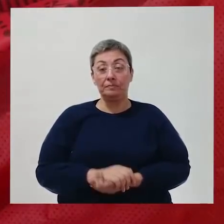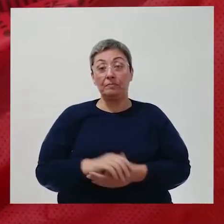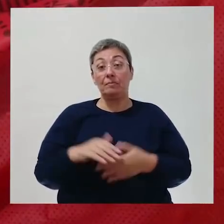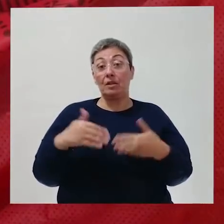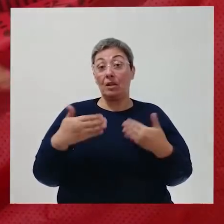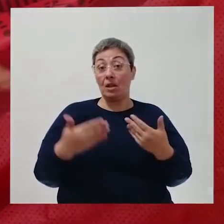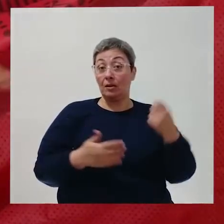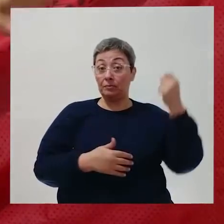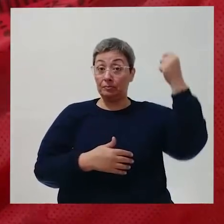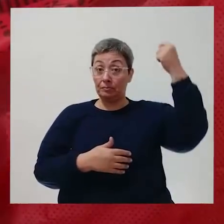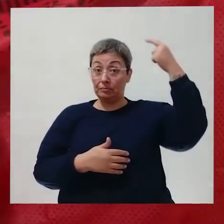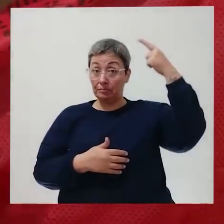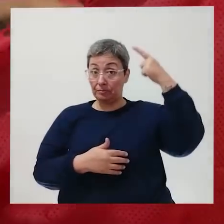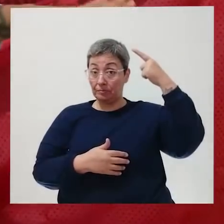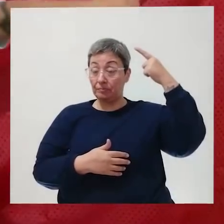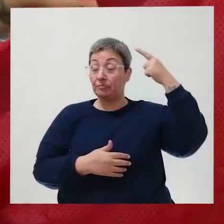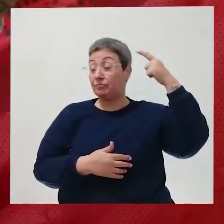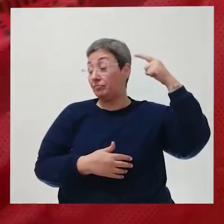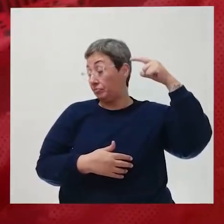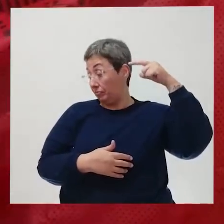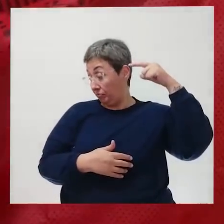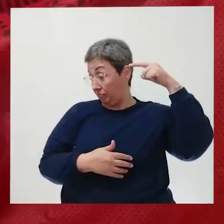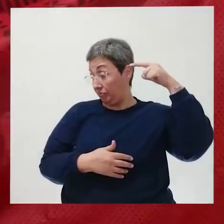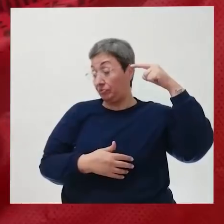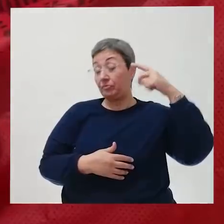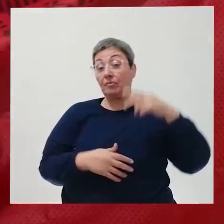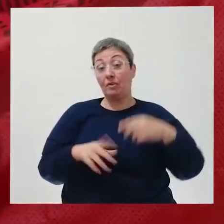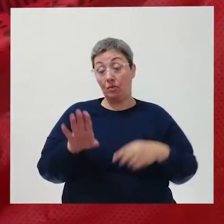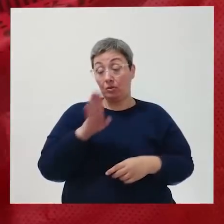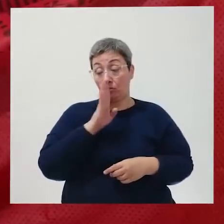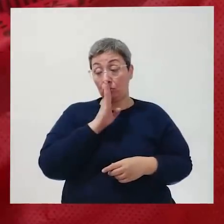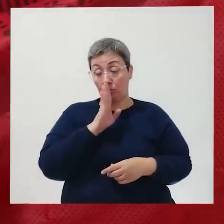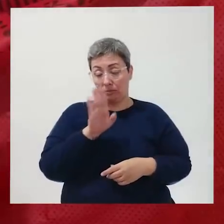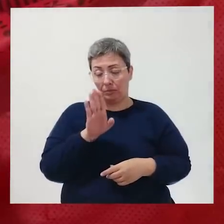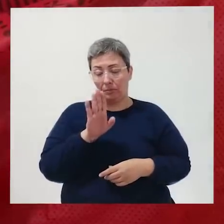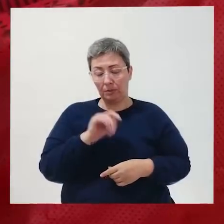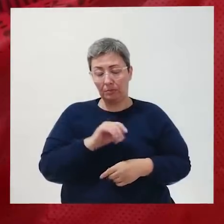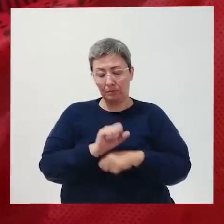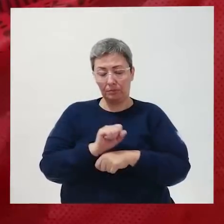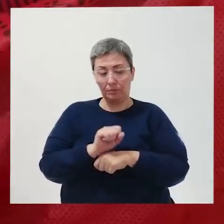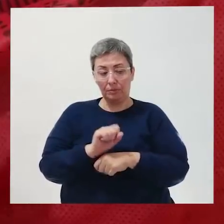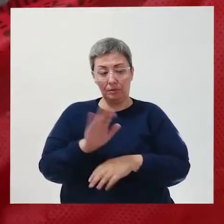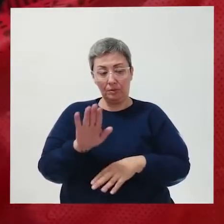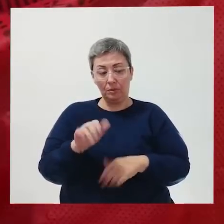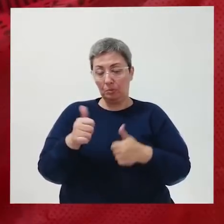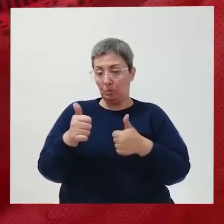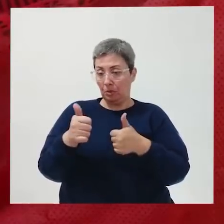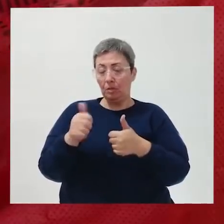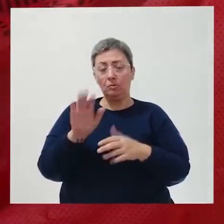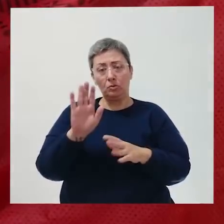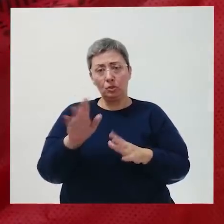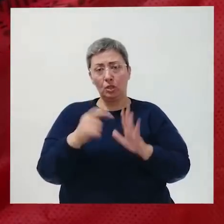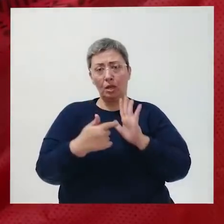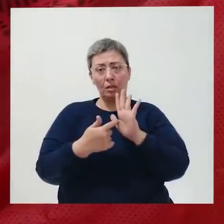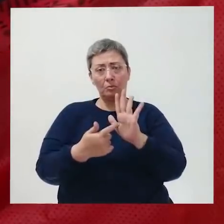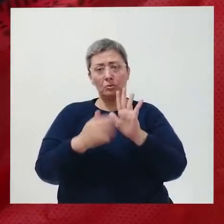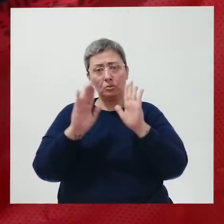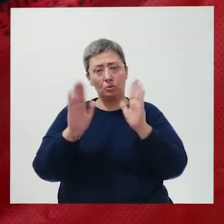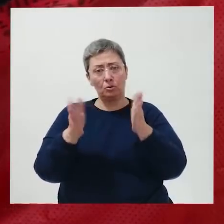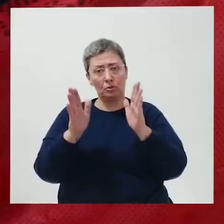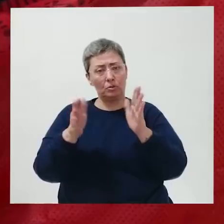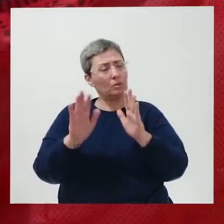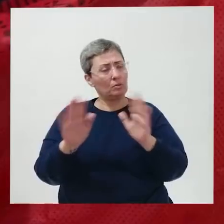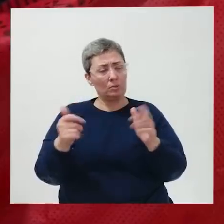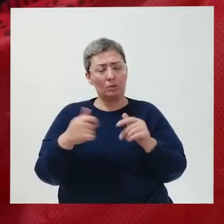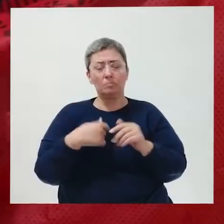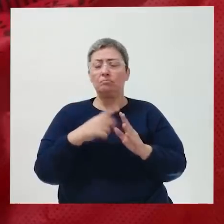Aí o sol, para o vento ficar um pouquinho quieto, disse assim: tudo bem, você já mostrou a sua